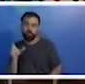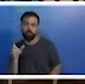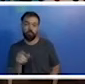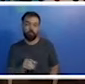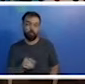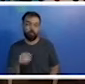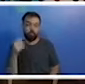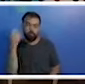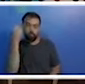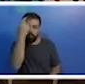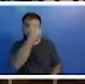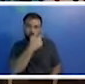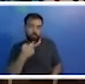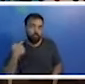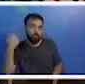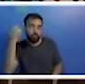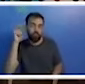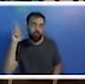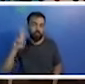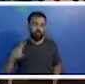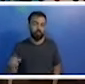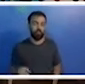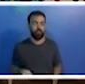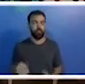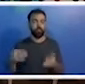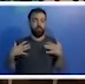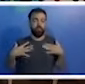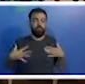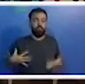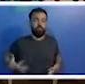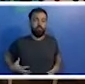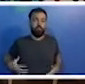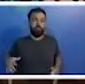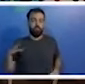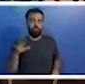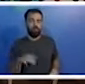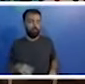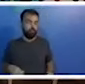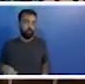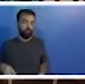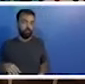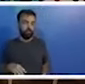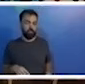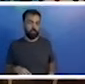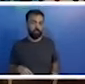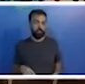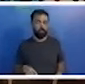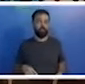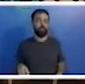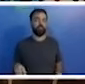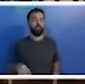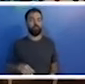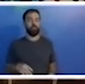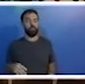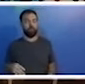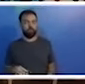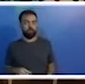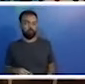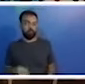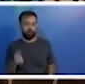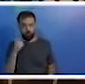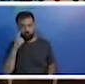utilizando a expressão do rosto e os gestos do nosso corpo agora vocês se lembram que nós vamos algumas expressões